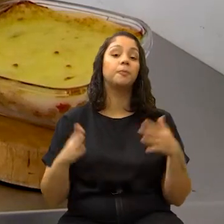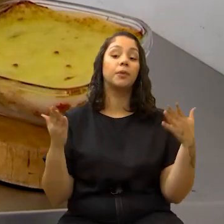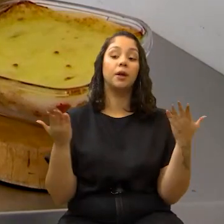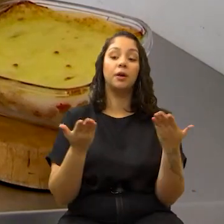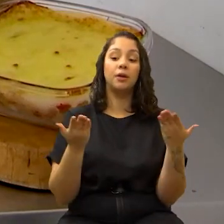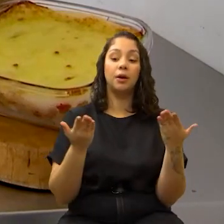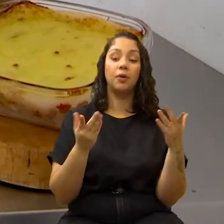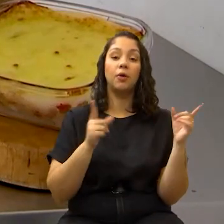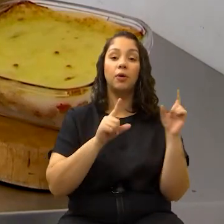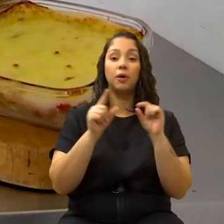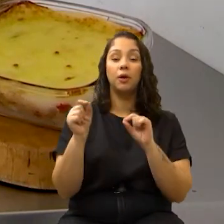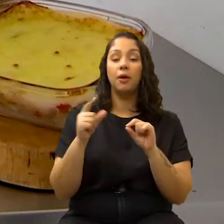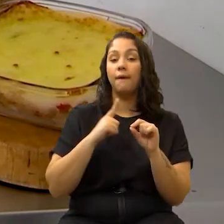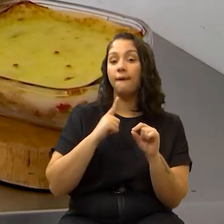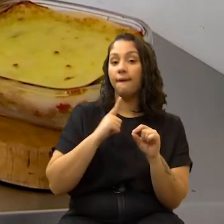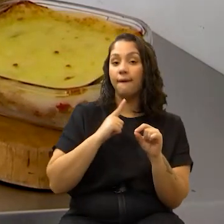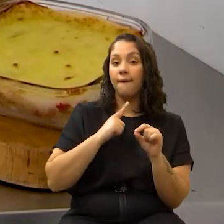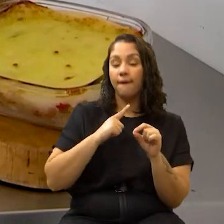Aí agora,